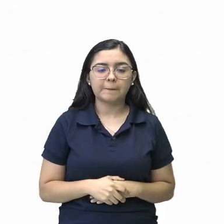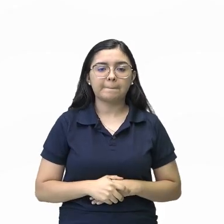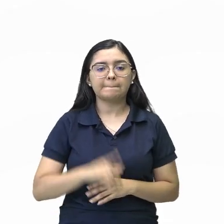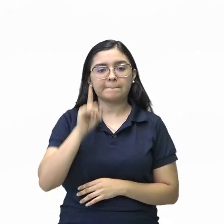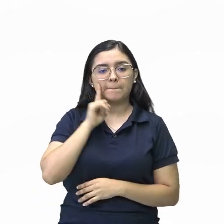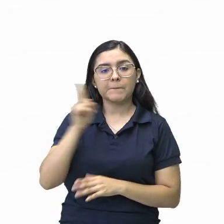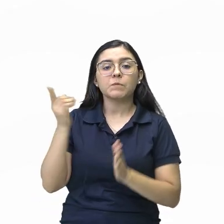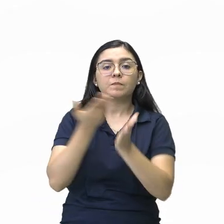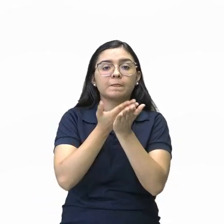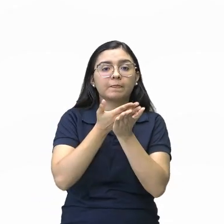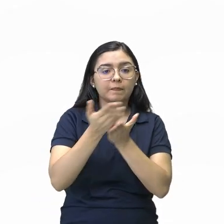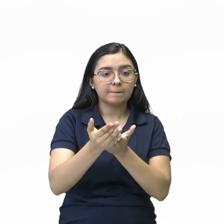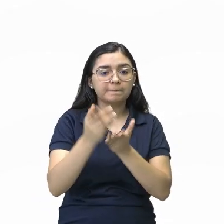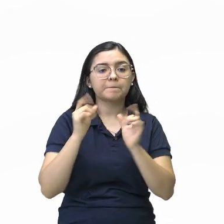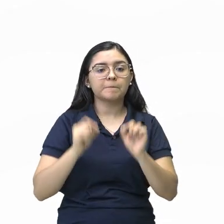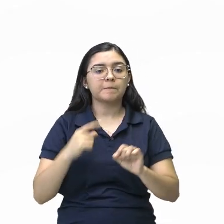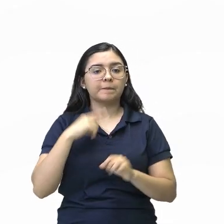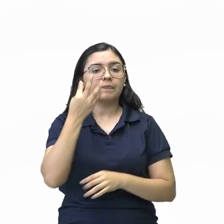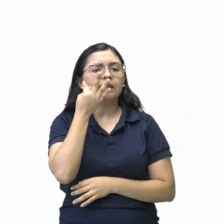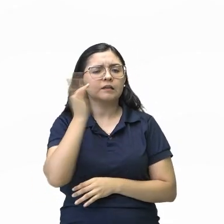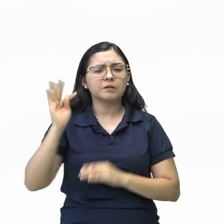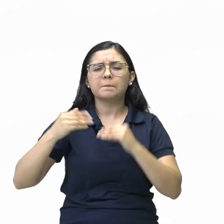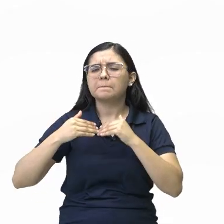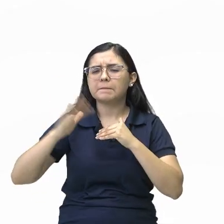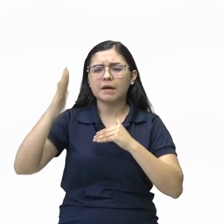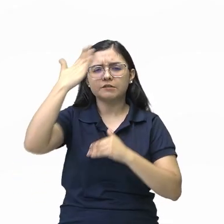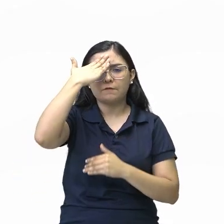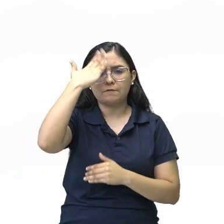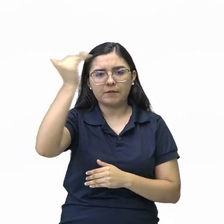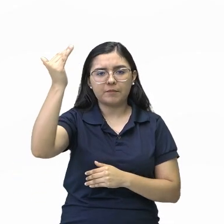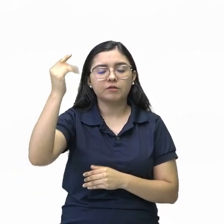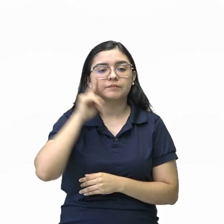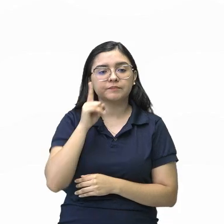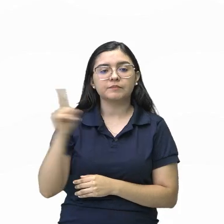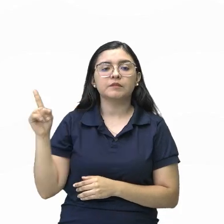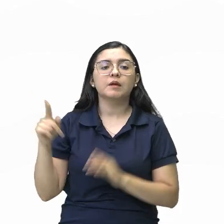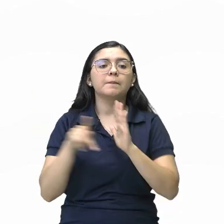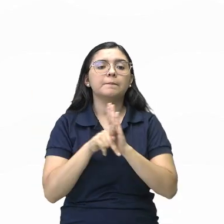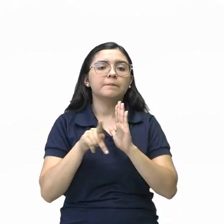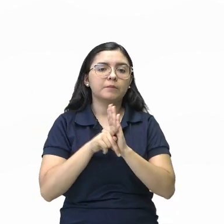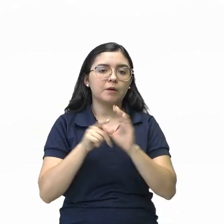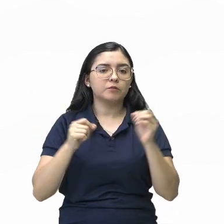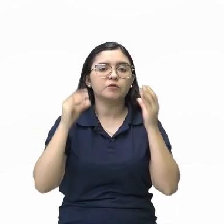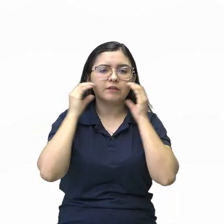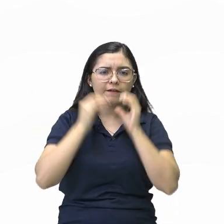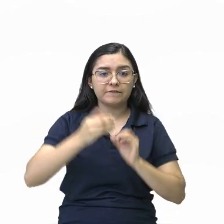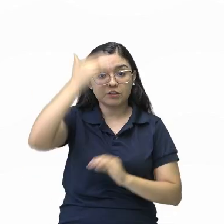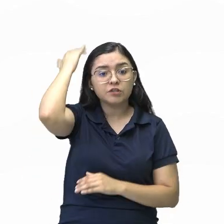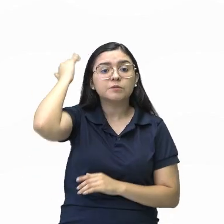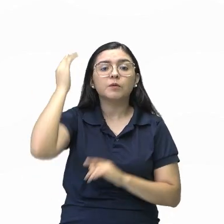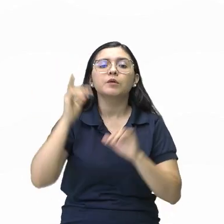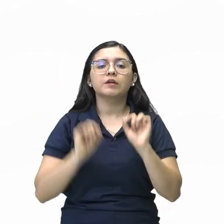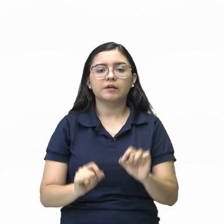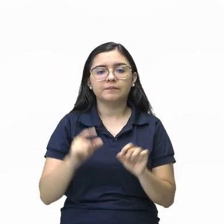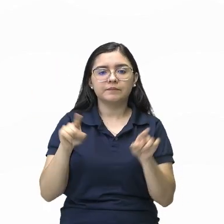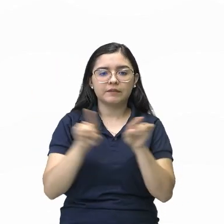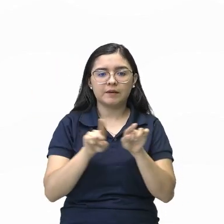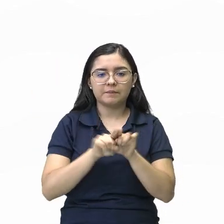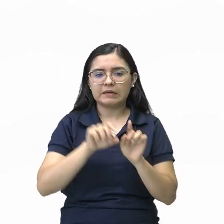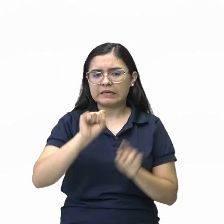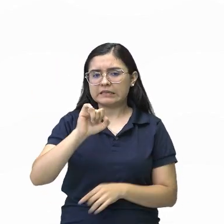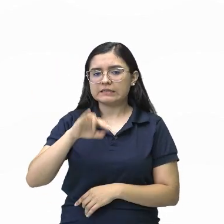A começar aí pela teoria mais conhecida entre nós, que é a do darwinismo, que junto com a